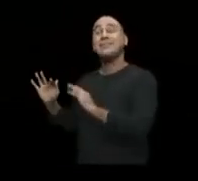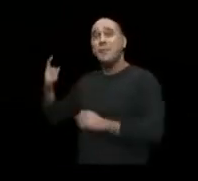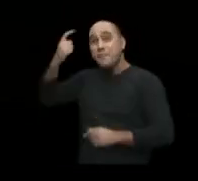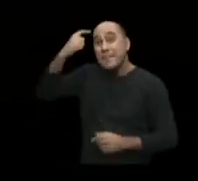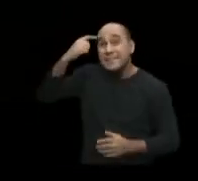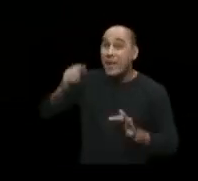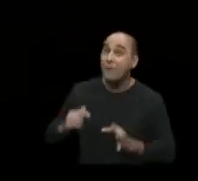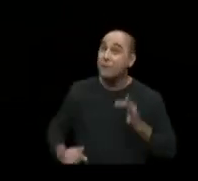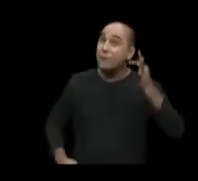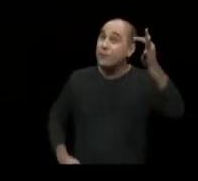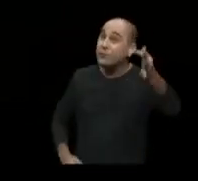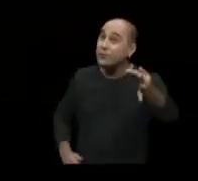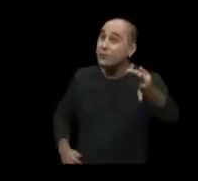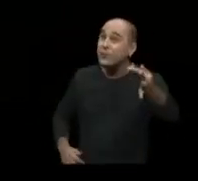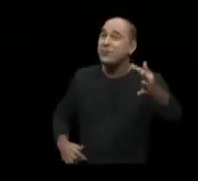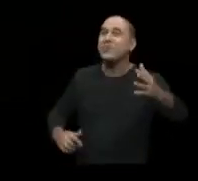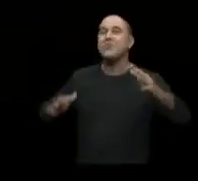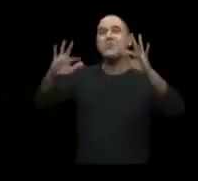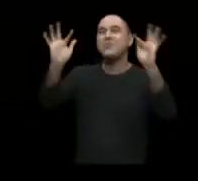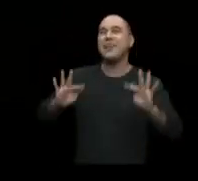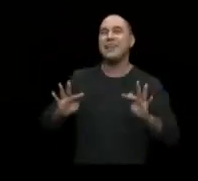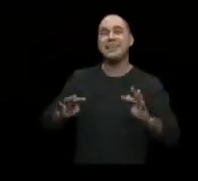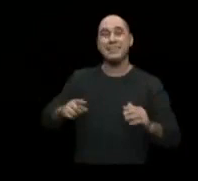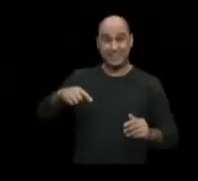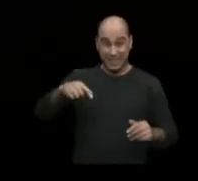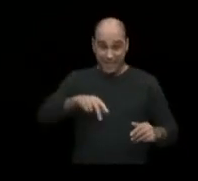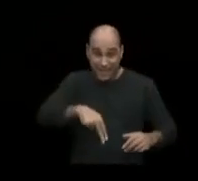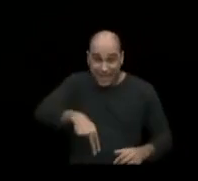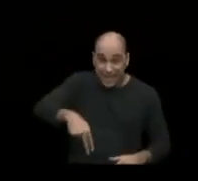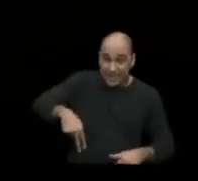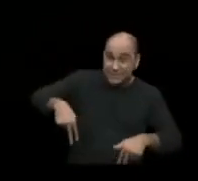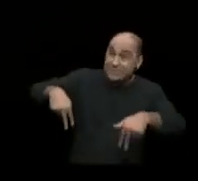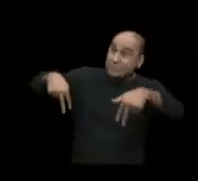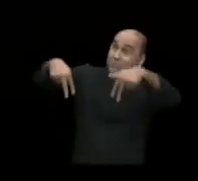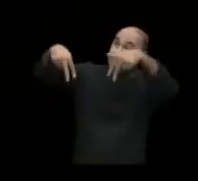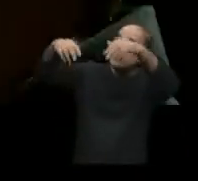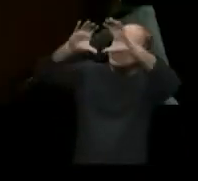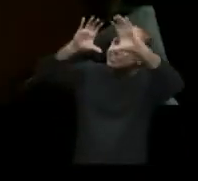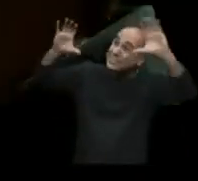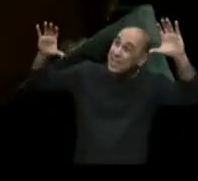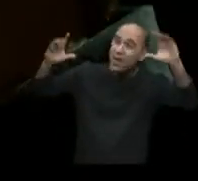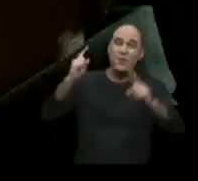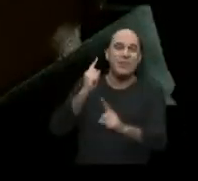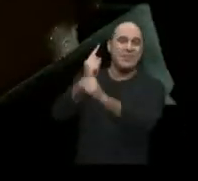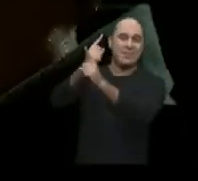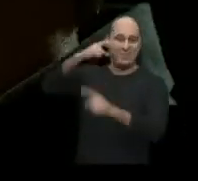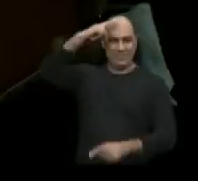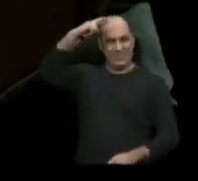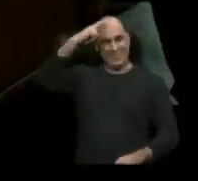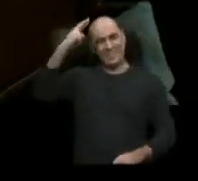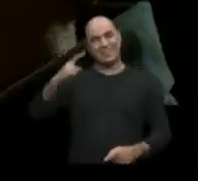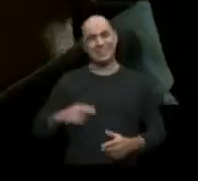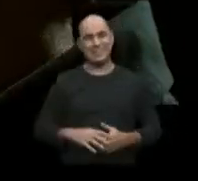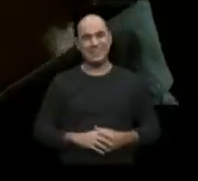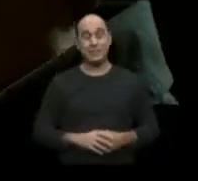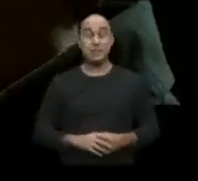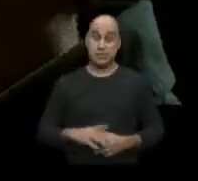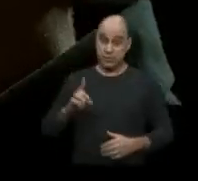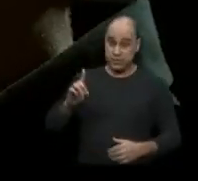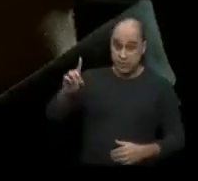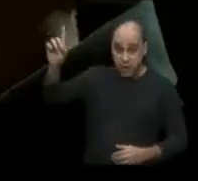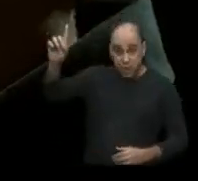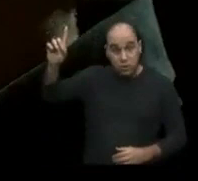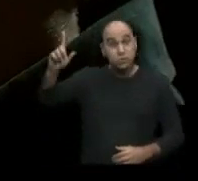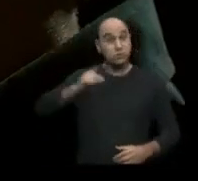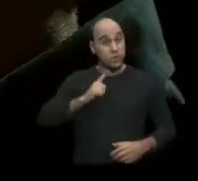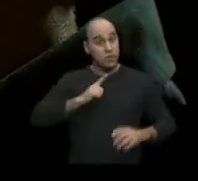quando nós formos para o céu. E isso nos dá força para continuar. Deus tem algo especial